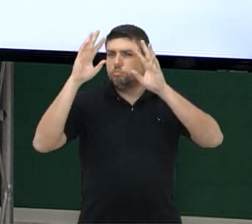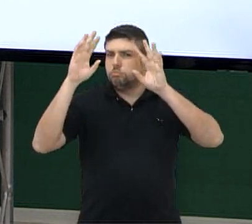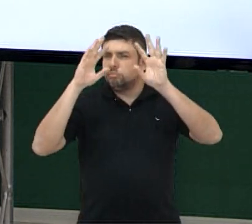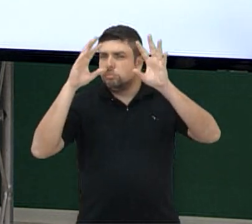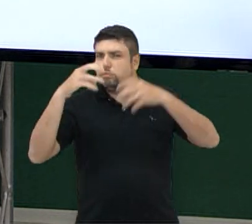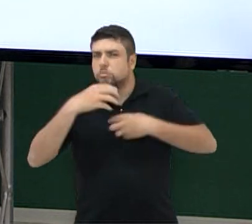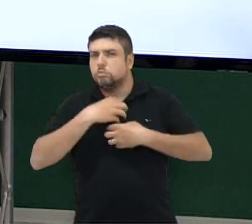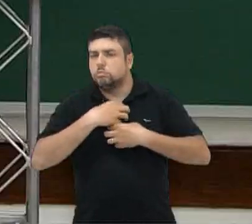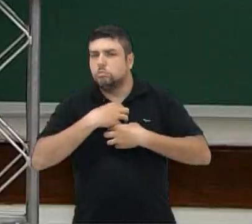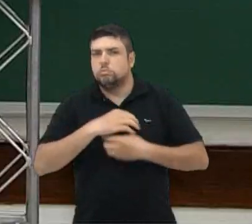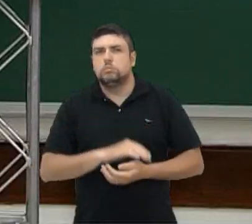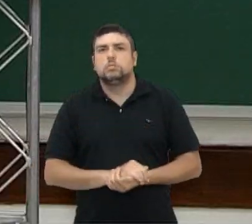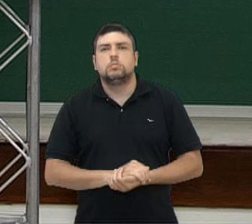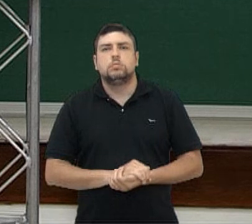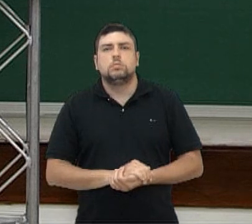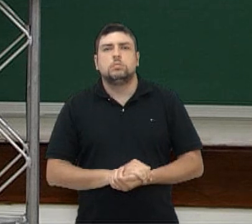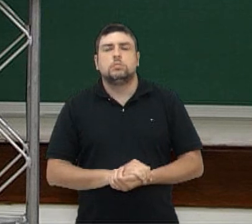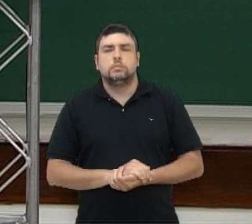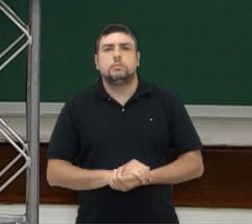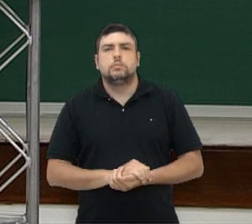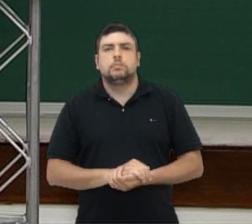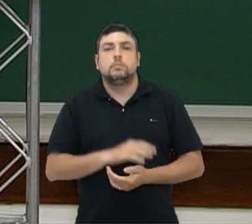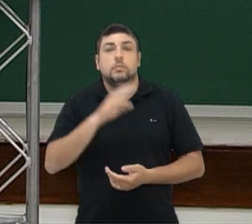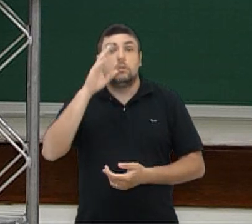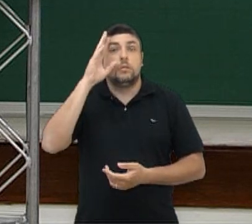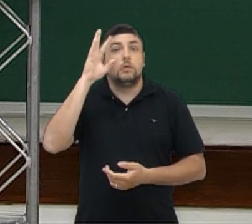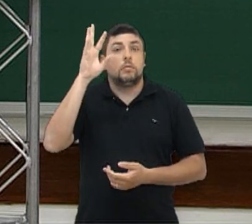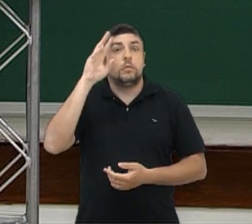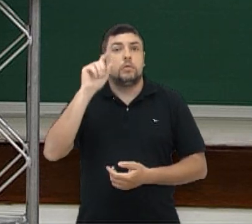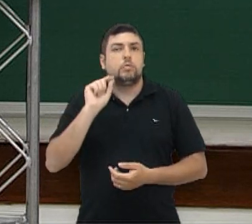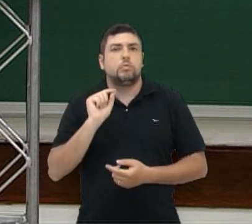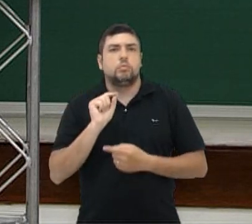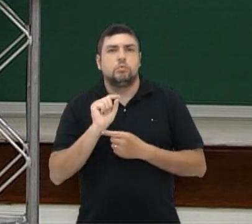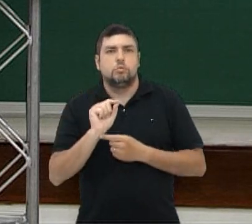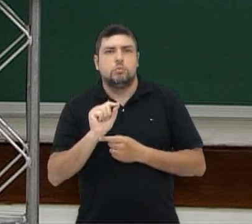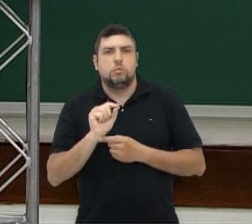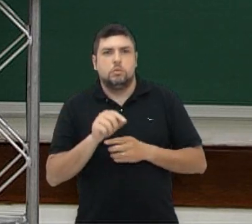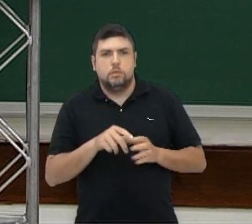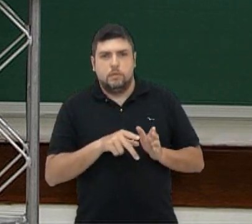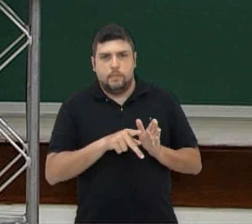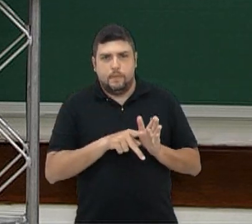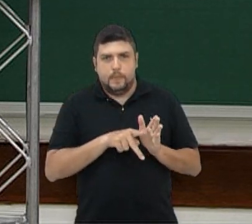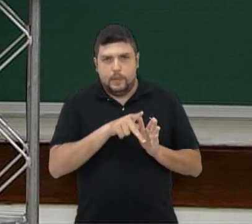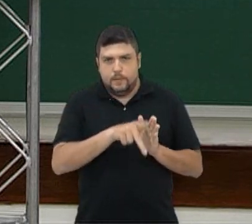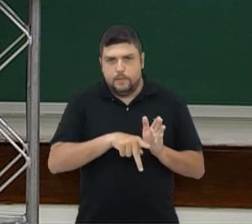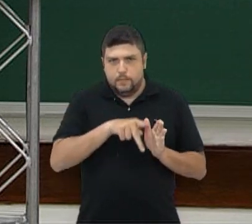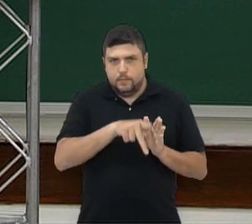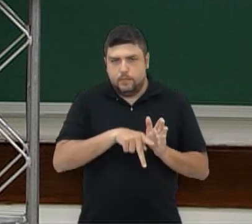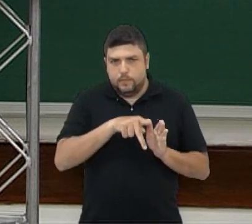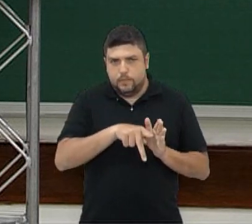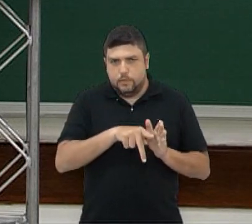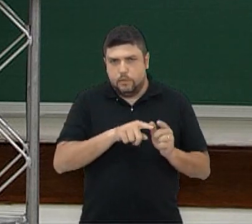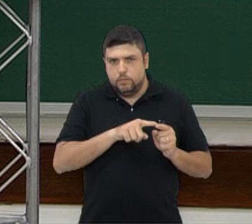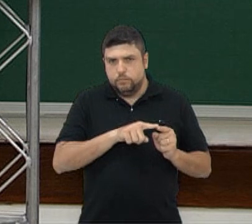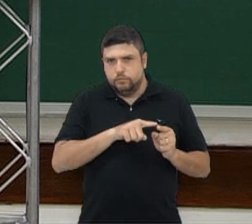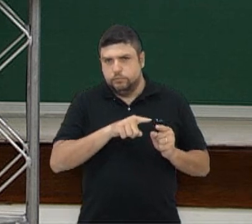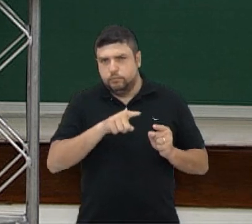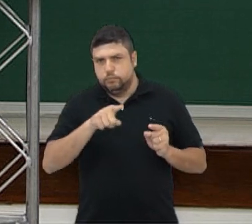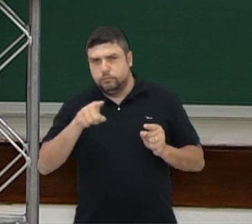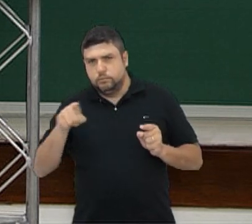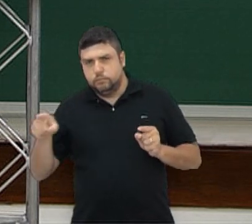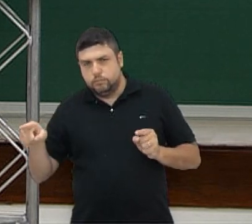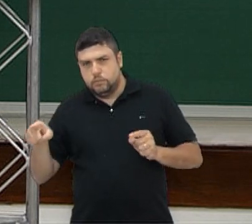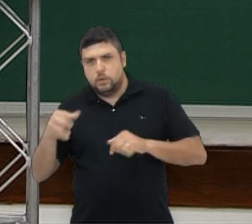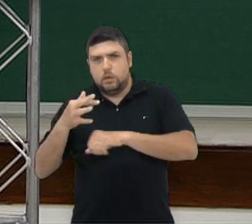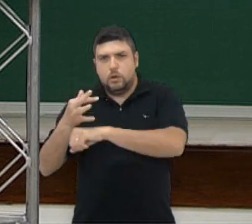rapidinho aqui, ó. Vocês têm que imaginar que quando a gente sai de Paranaguá para Foz,